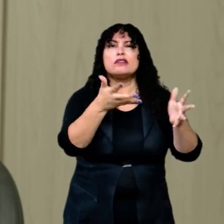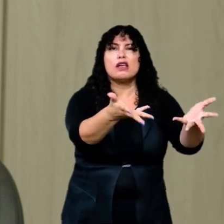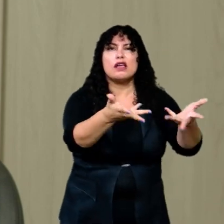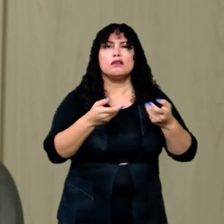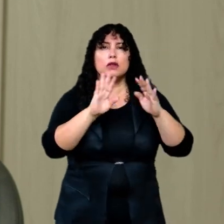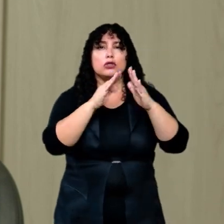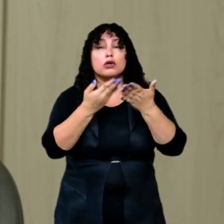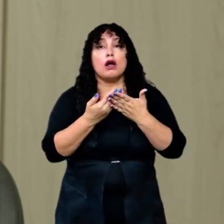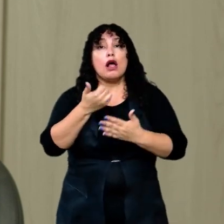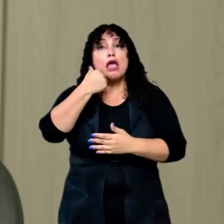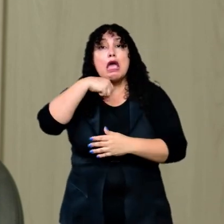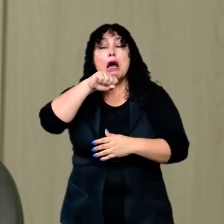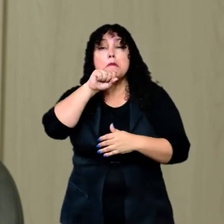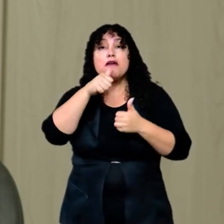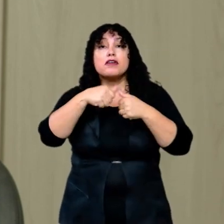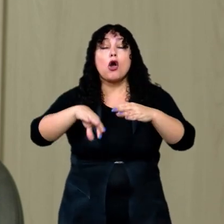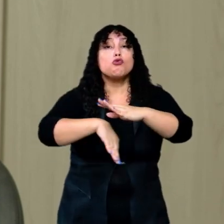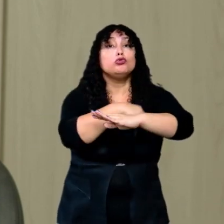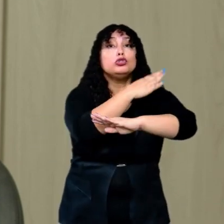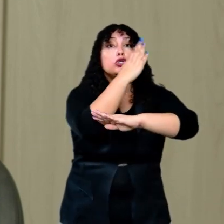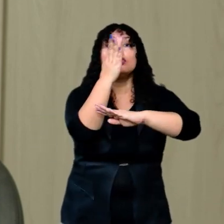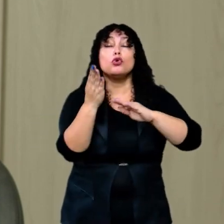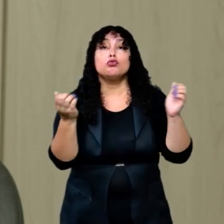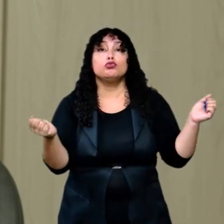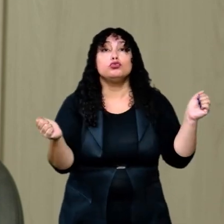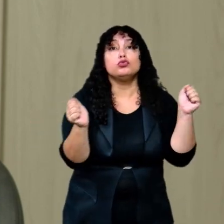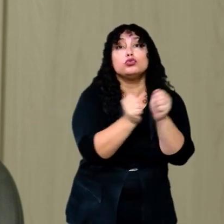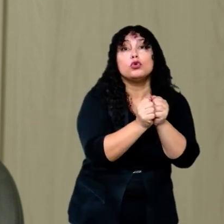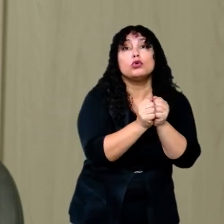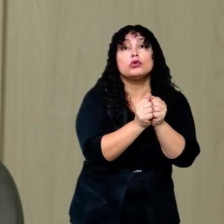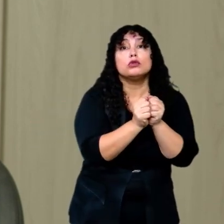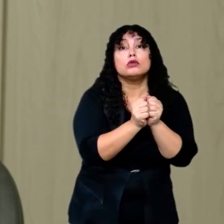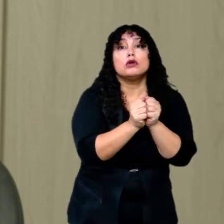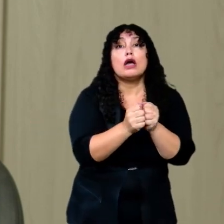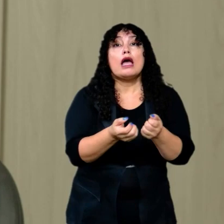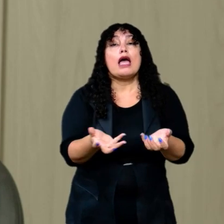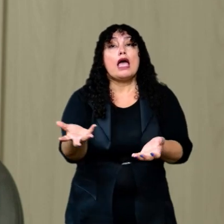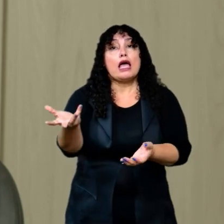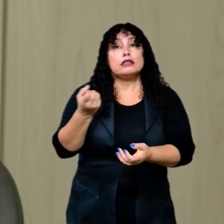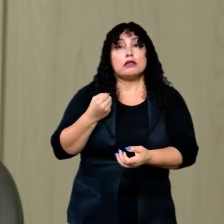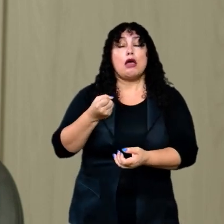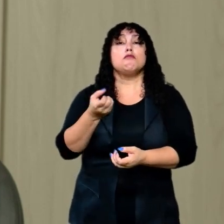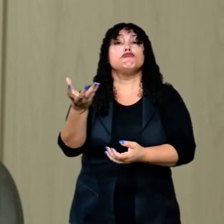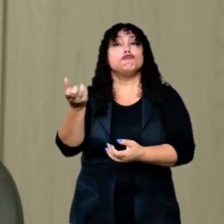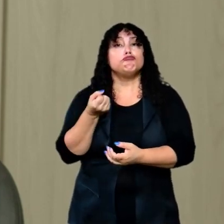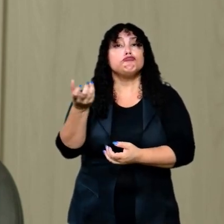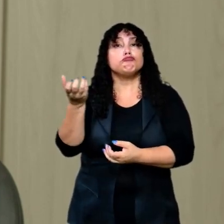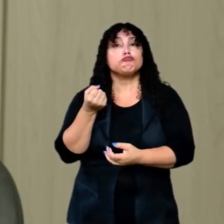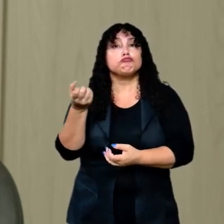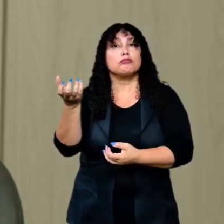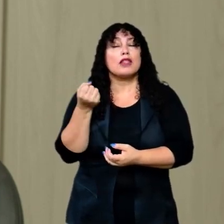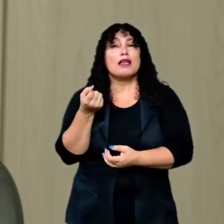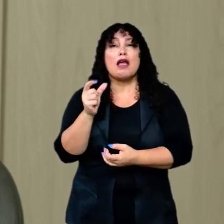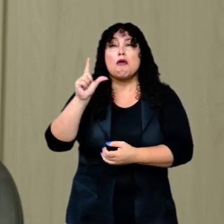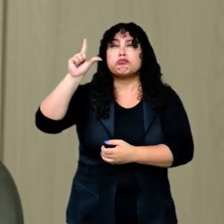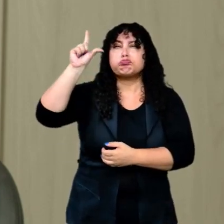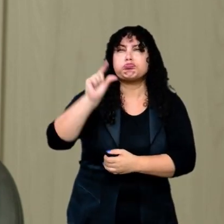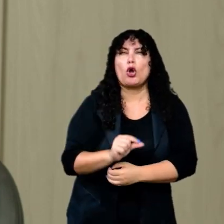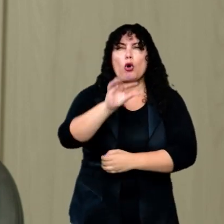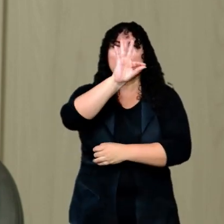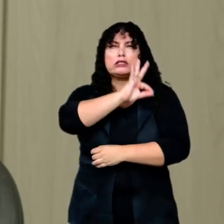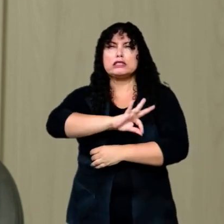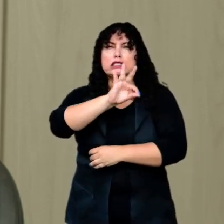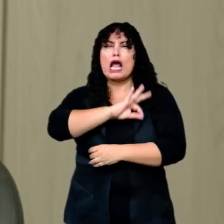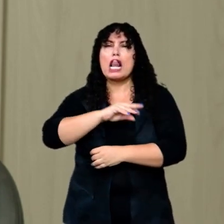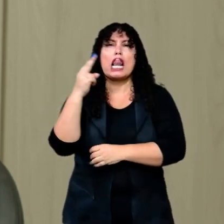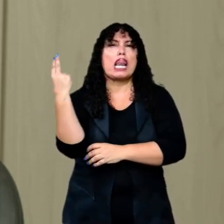E a mãe tem que ficar o dia todo com eles. Então, recebe o BPC, que é baixíssimo,